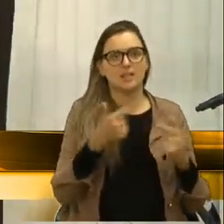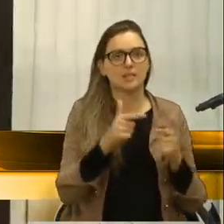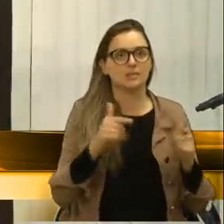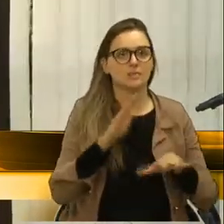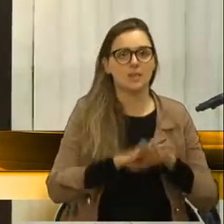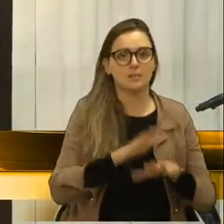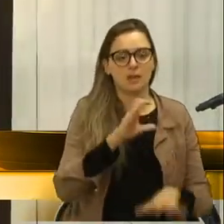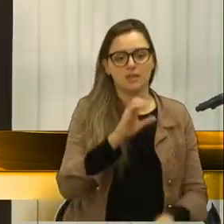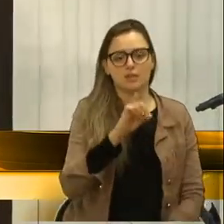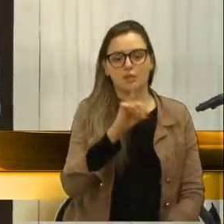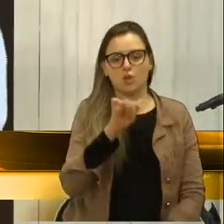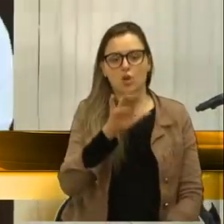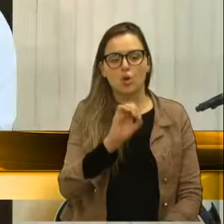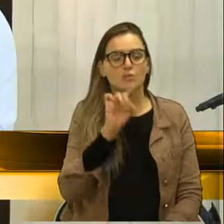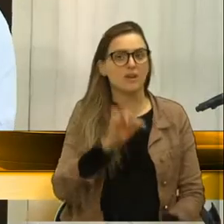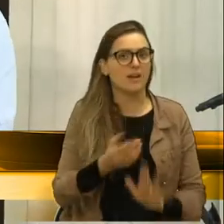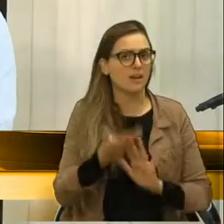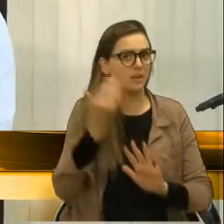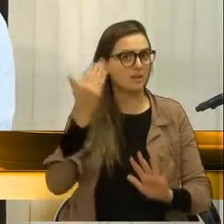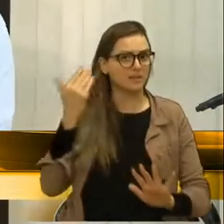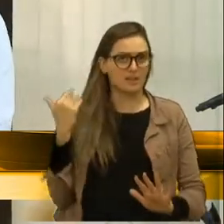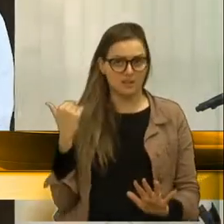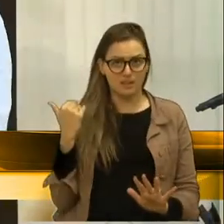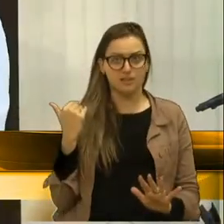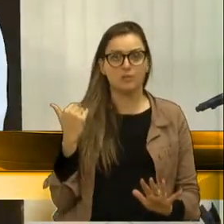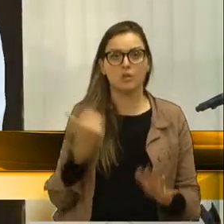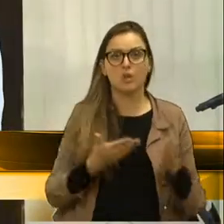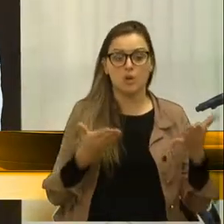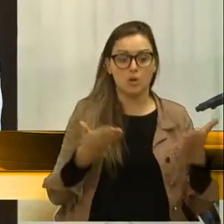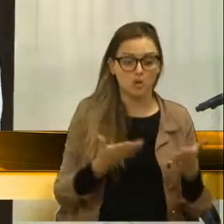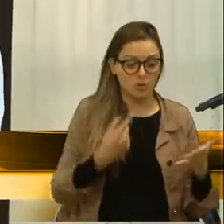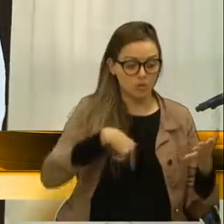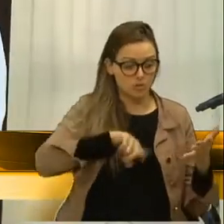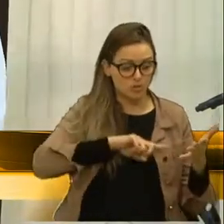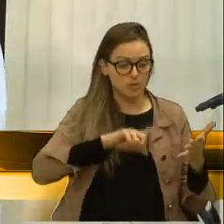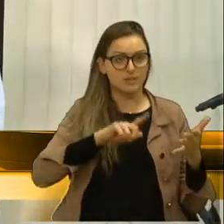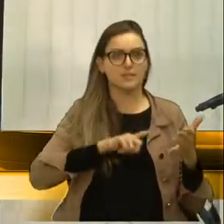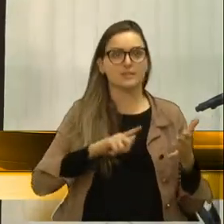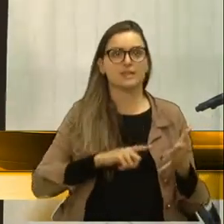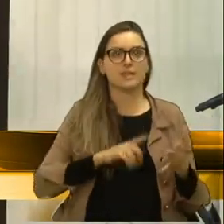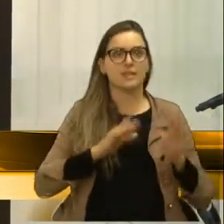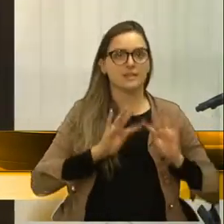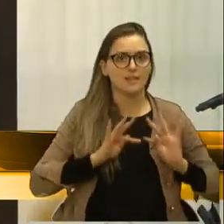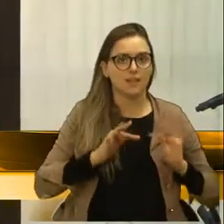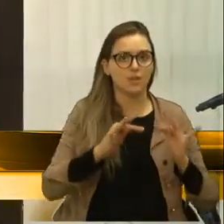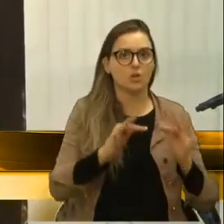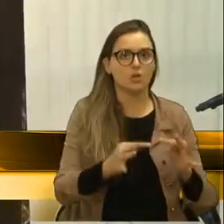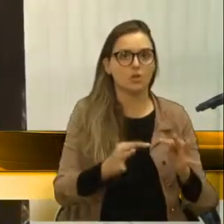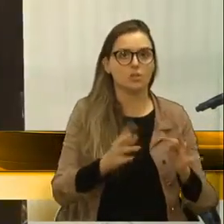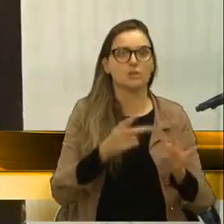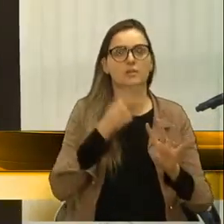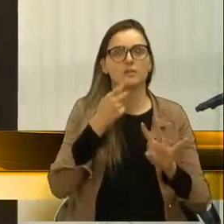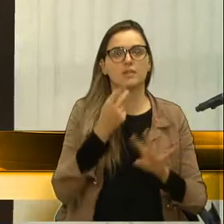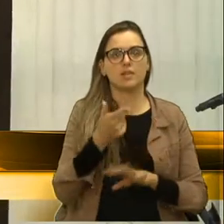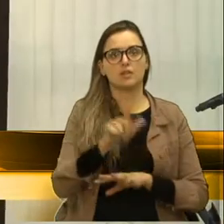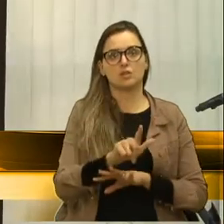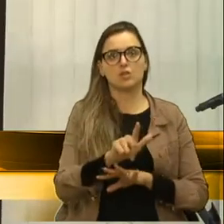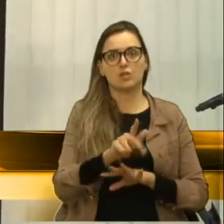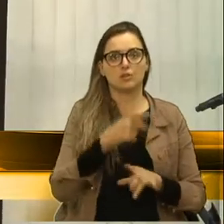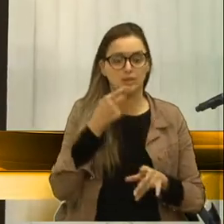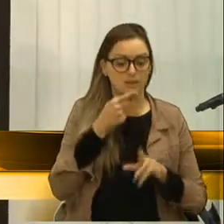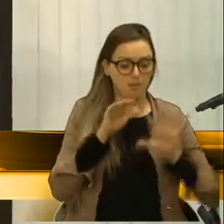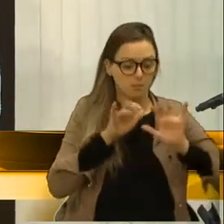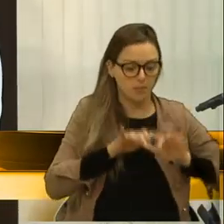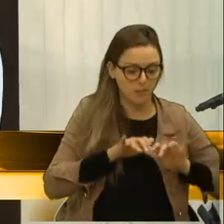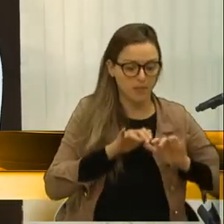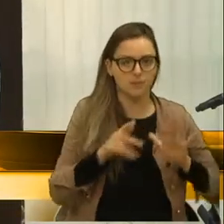de símbolos, isso era antes, muito antes. Hoje nós temos instrumentos para repetir ali e botar no